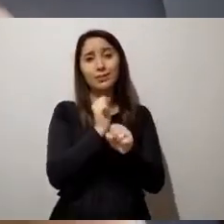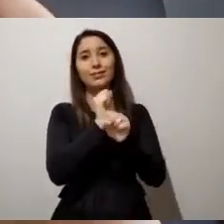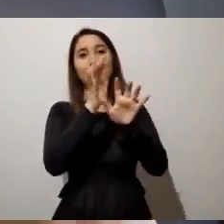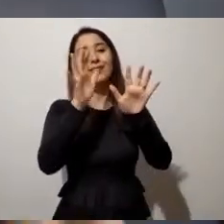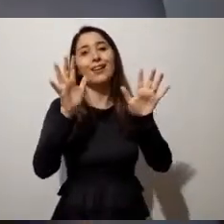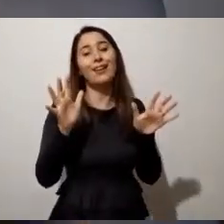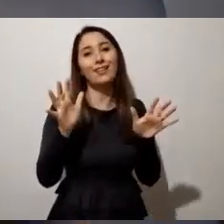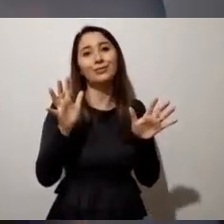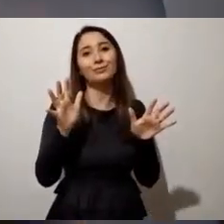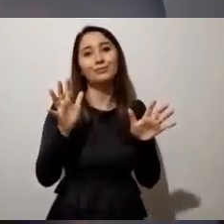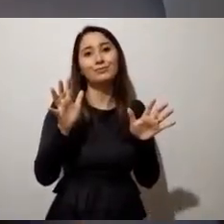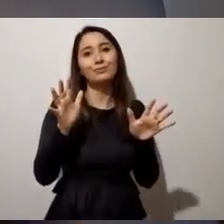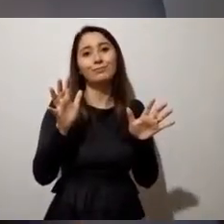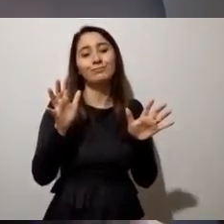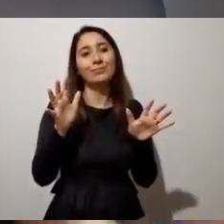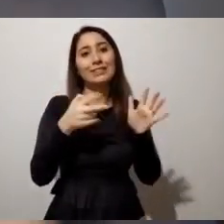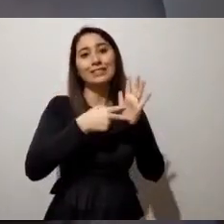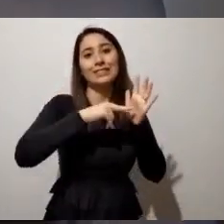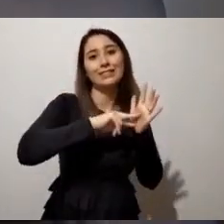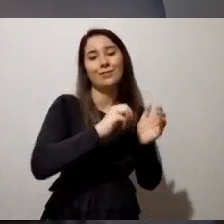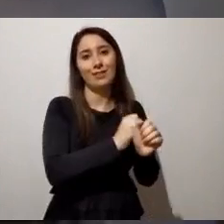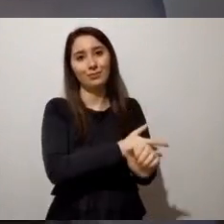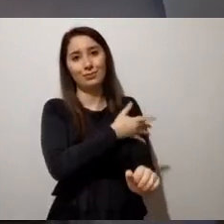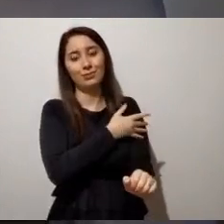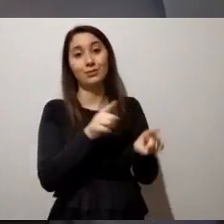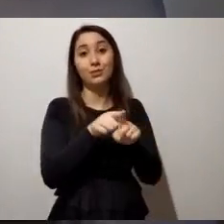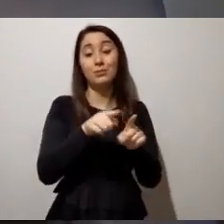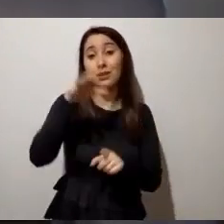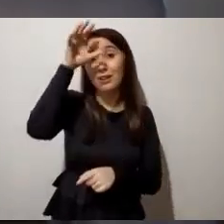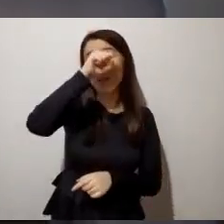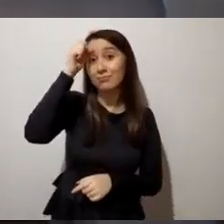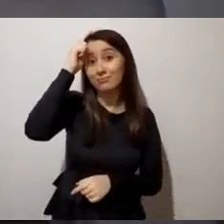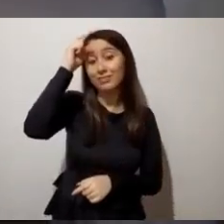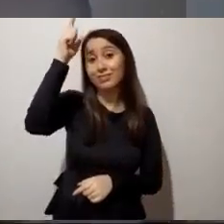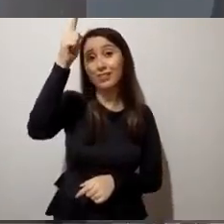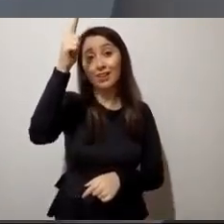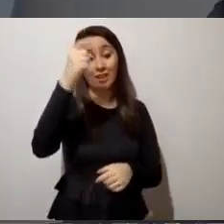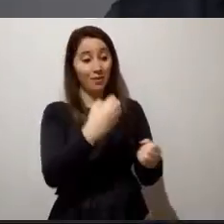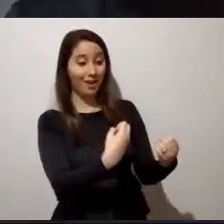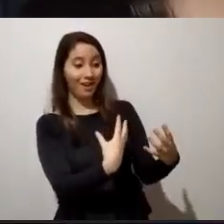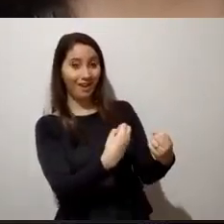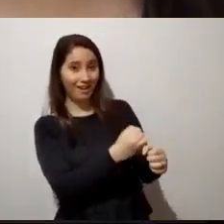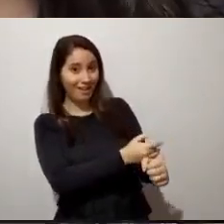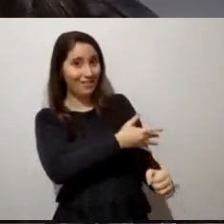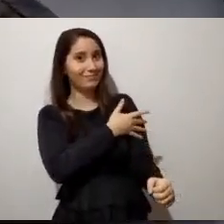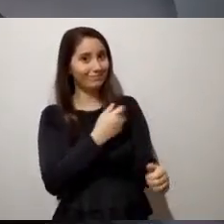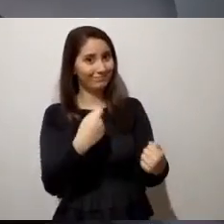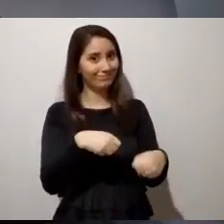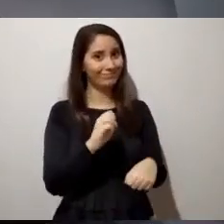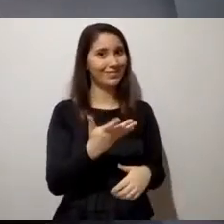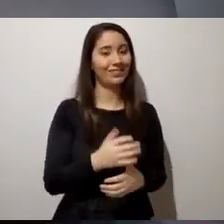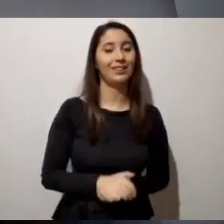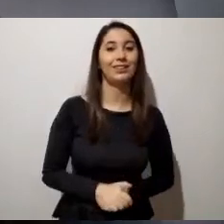dando significado para elas e aprendendo as lições que essas emoções vêm te ensinar. Se você